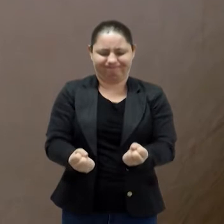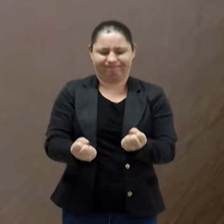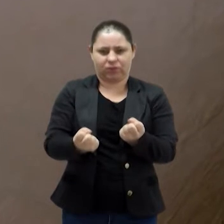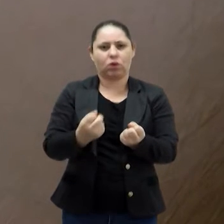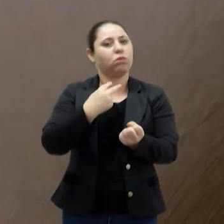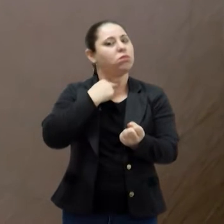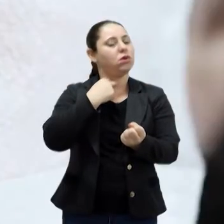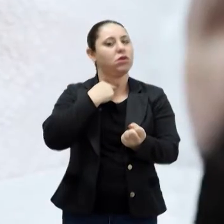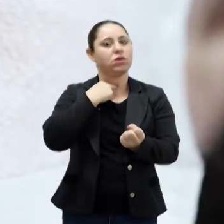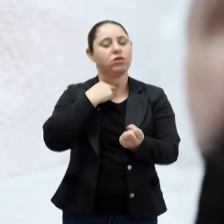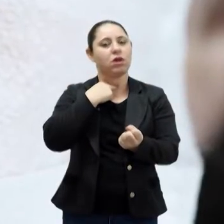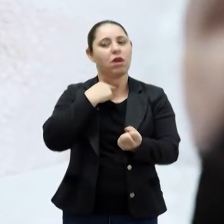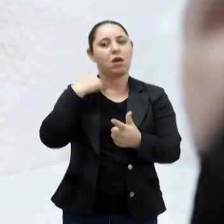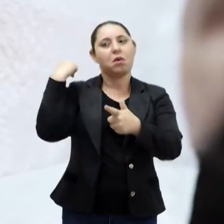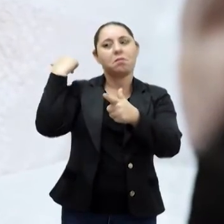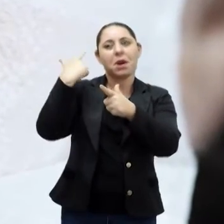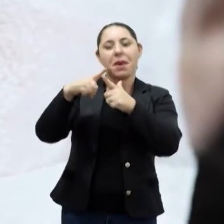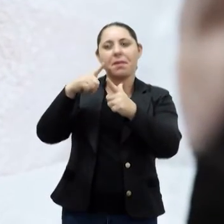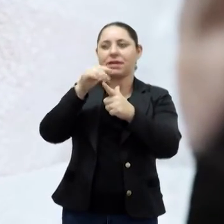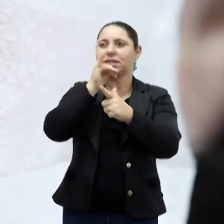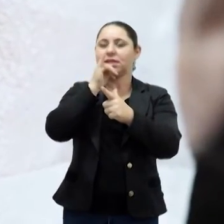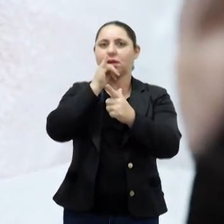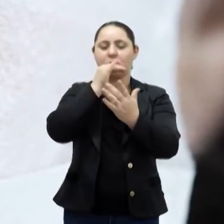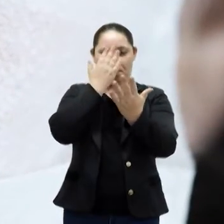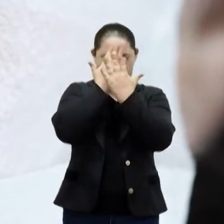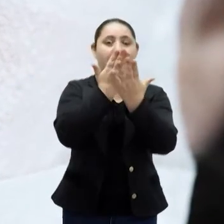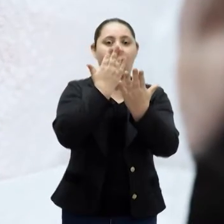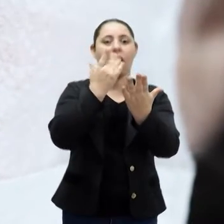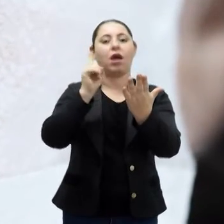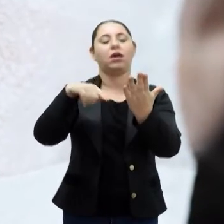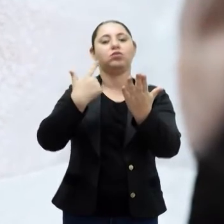peso excessivo, a nenhum trauma de pós-operatório,